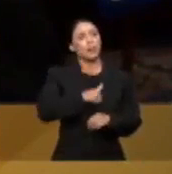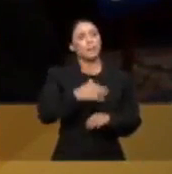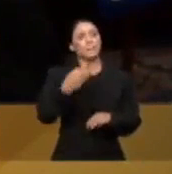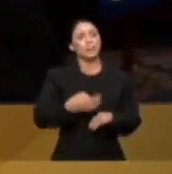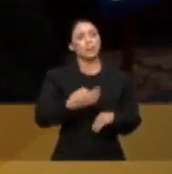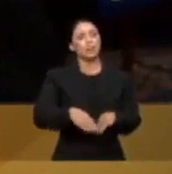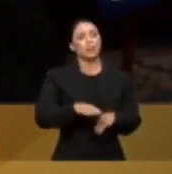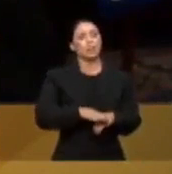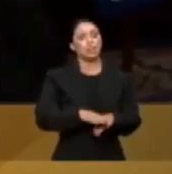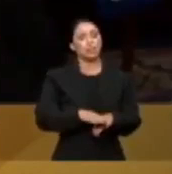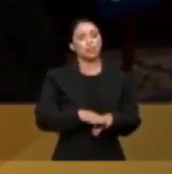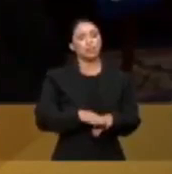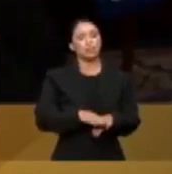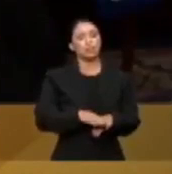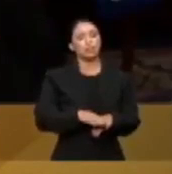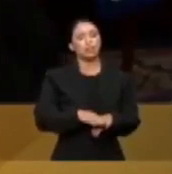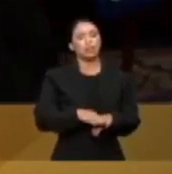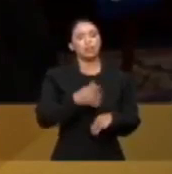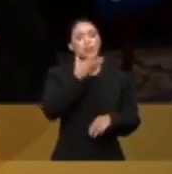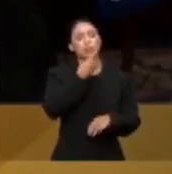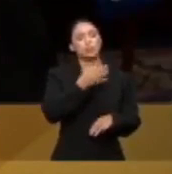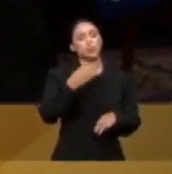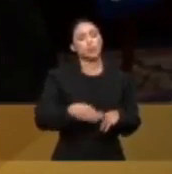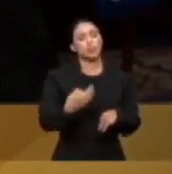ministras, excelentíssimos senhores ministros,